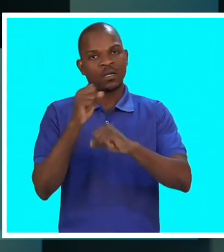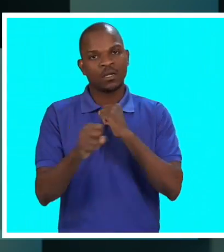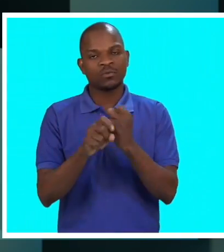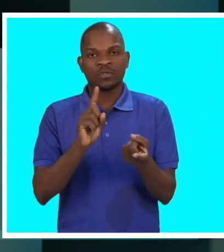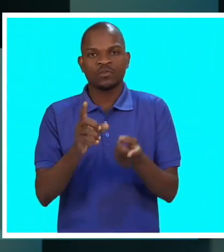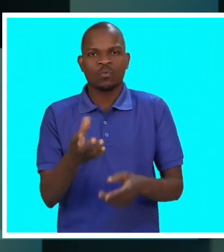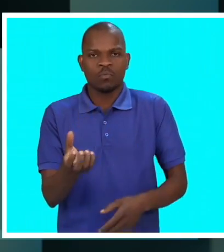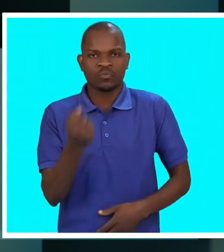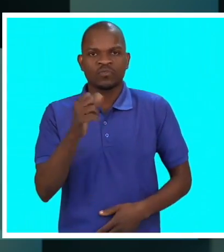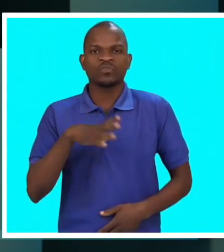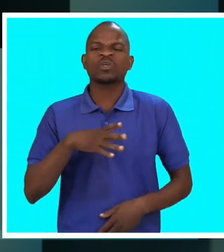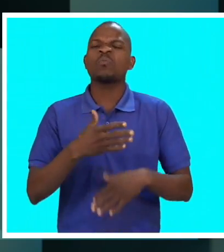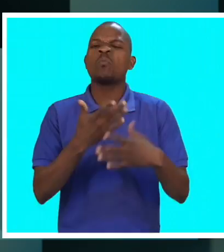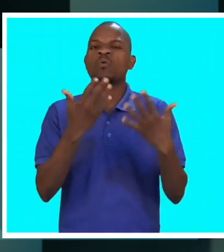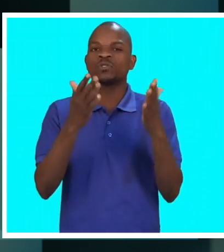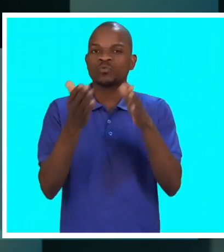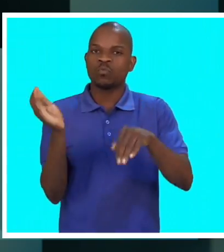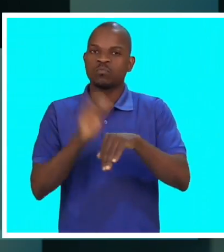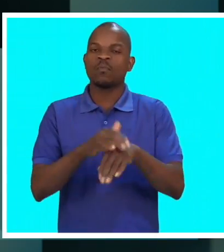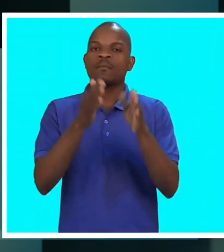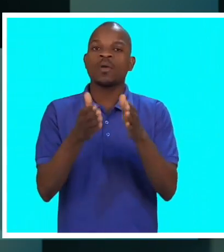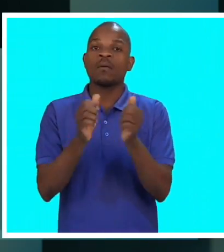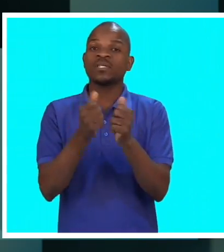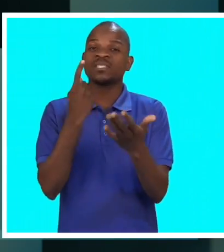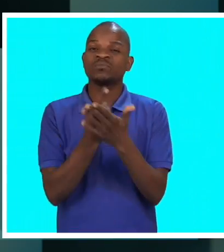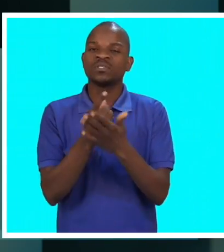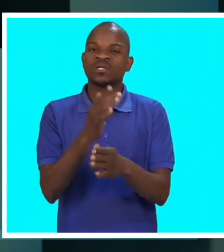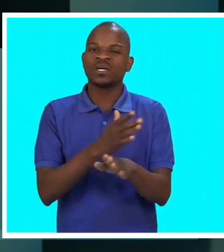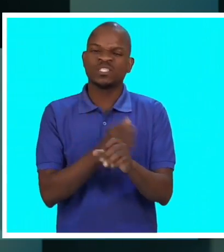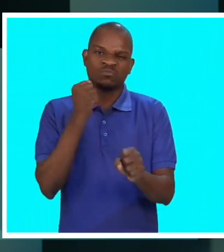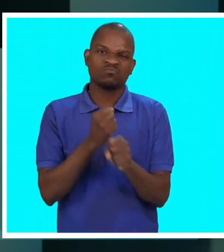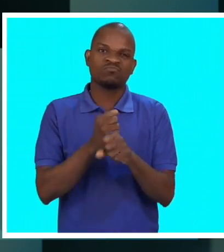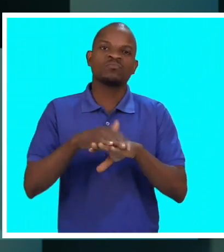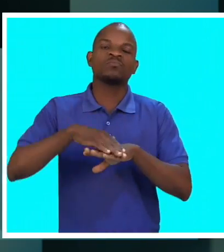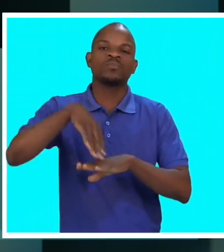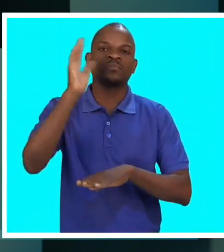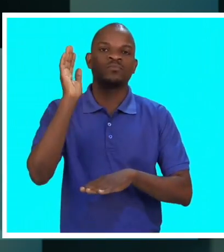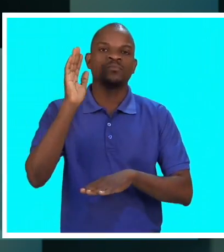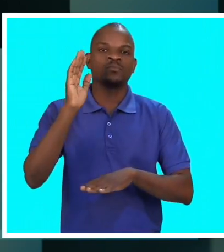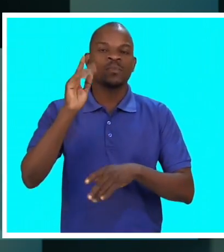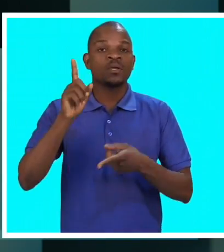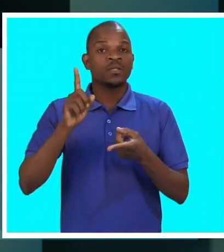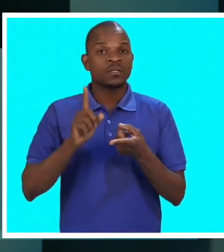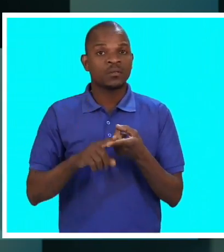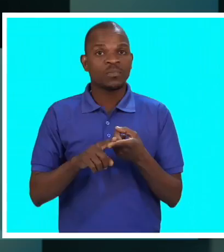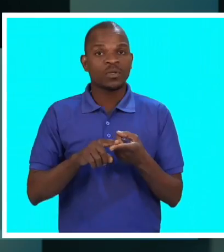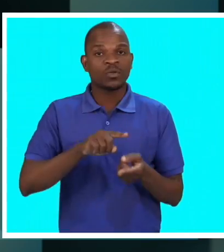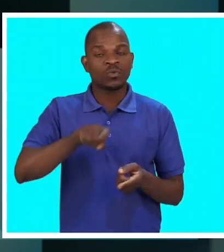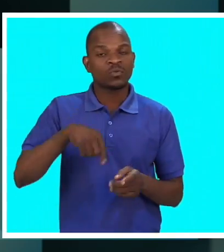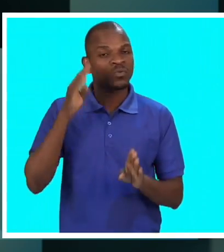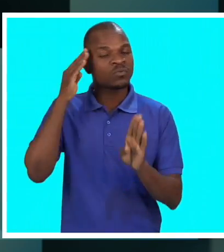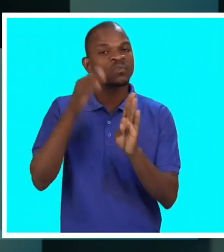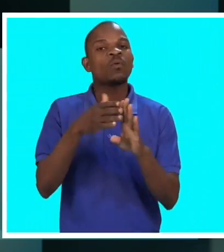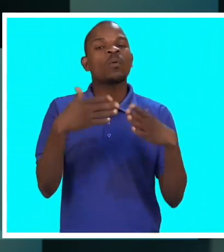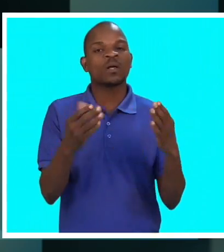jogadores mas para isso é preciso que haja um grande trabalho para termos esses valores e o nosso grande objetivo é formar